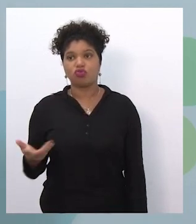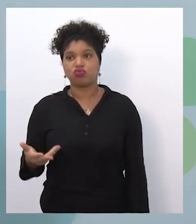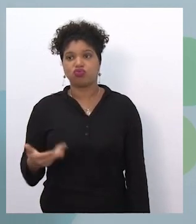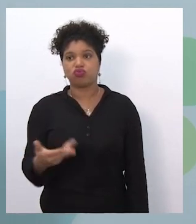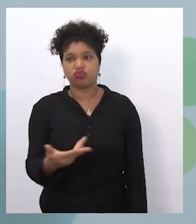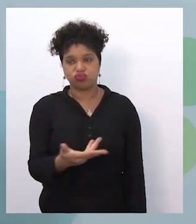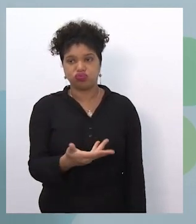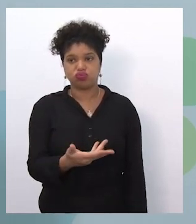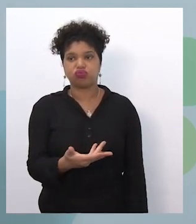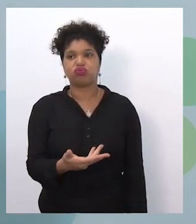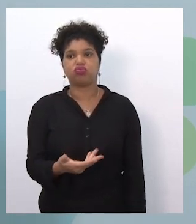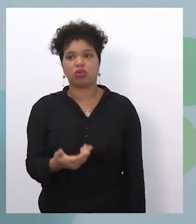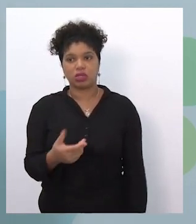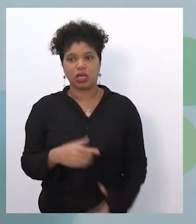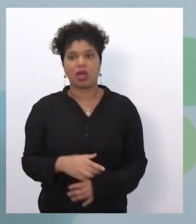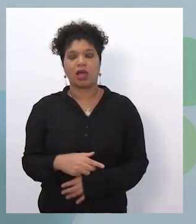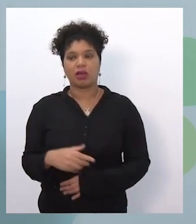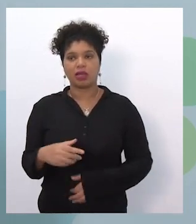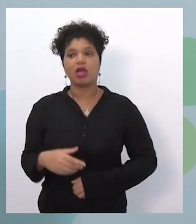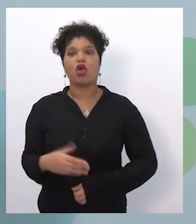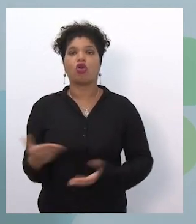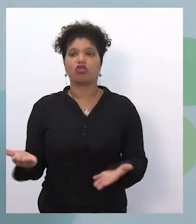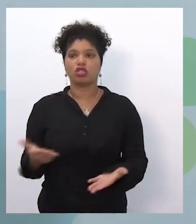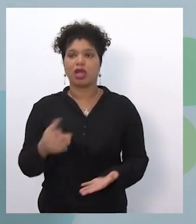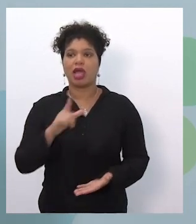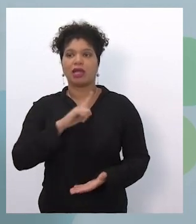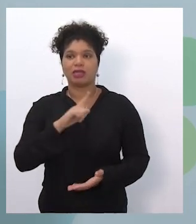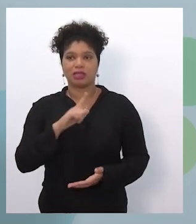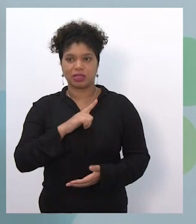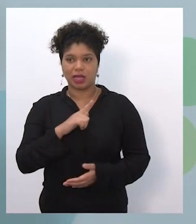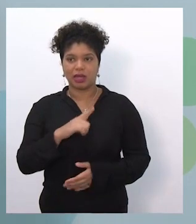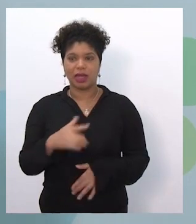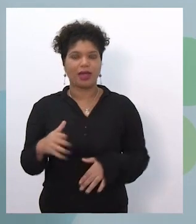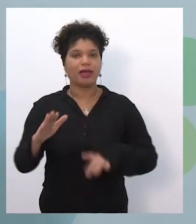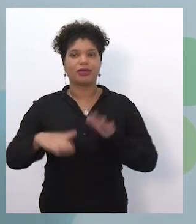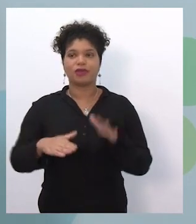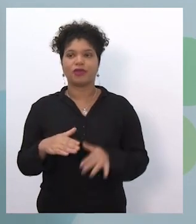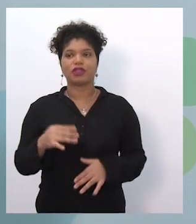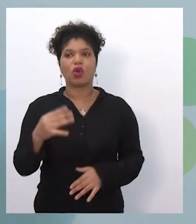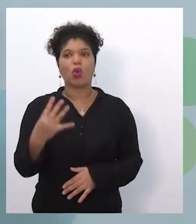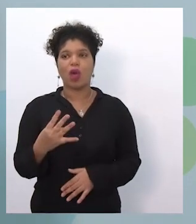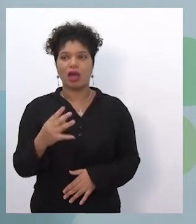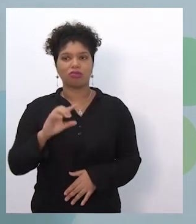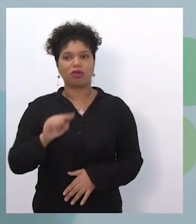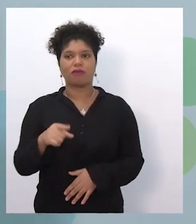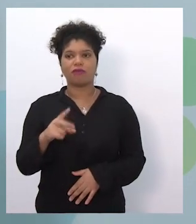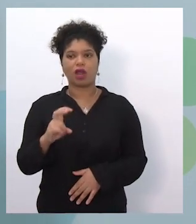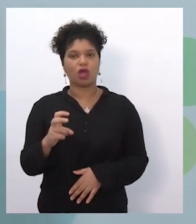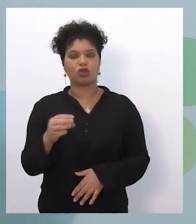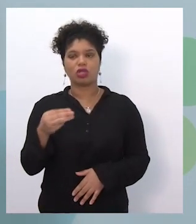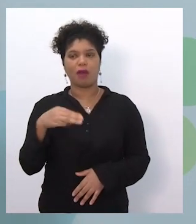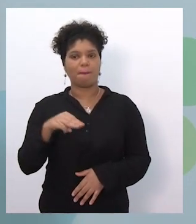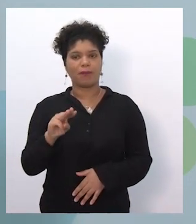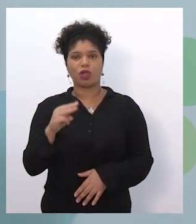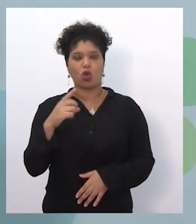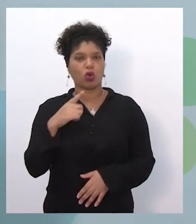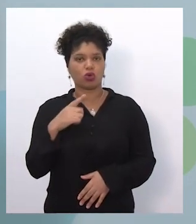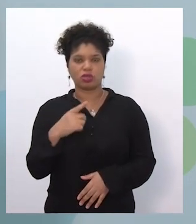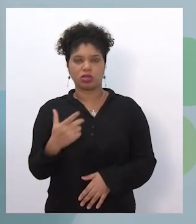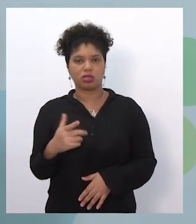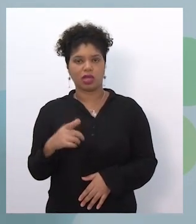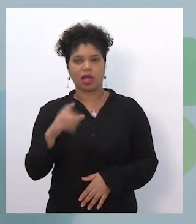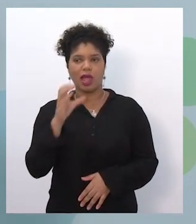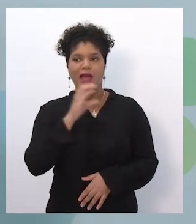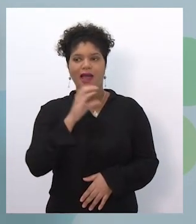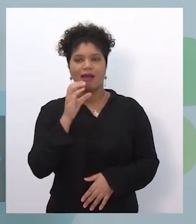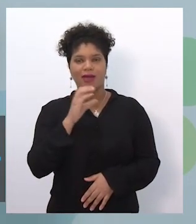muita coisa. Hoje a gente tem no mercado processadores que chegam a 4,5 bilhões por segundo, e